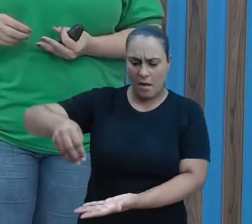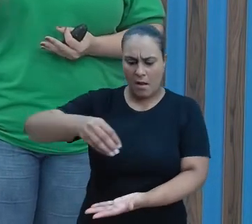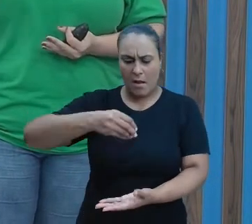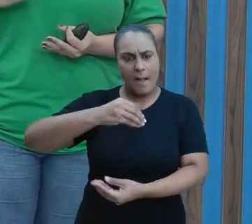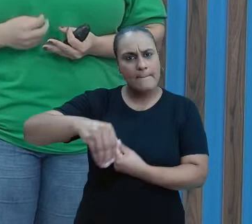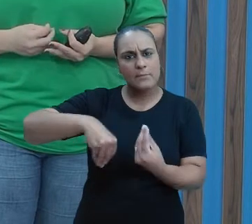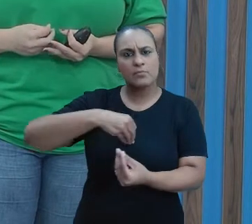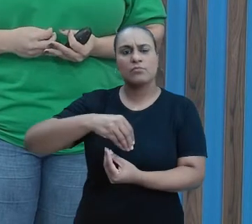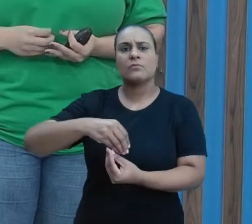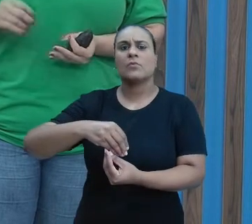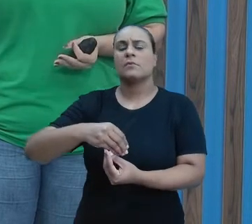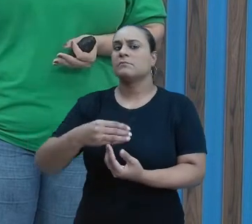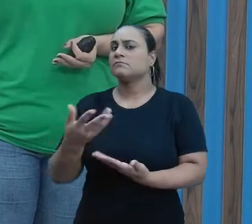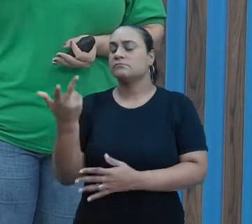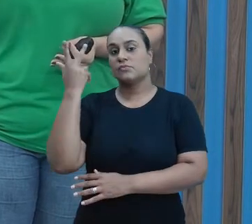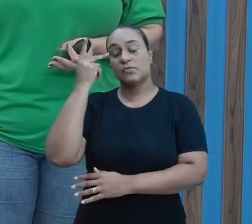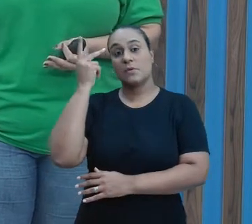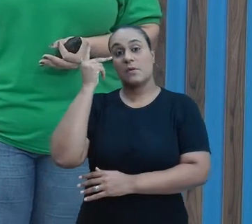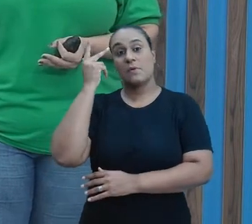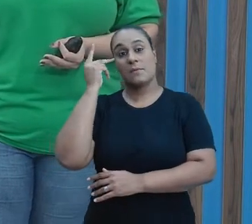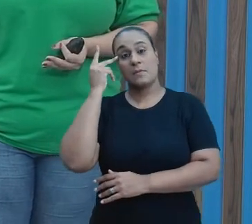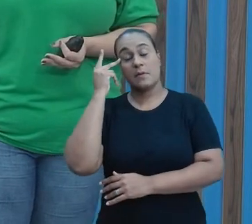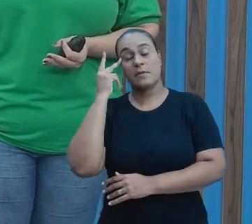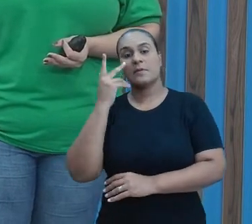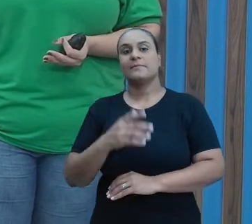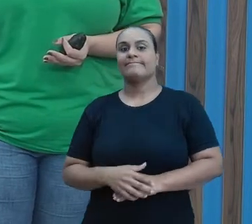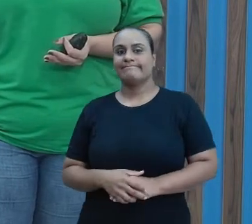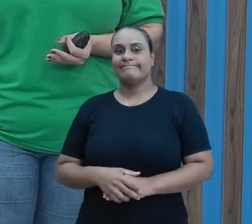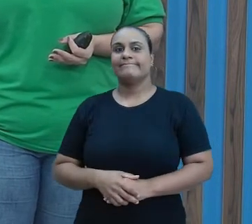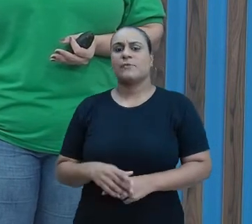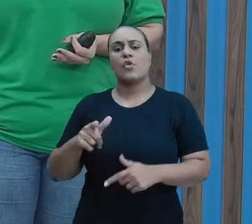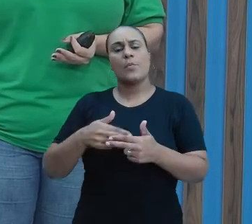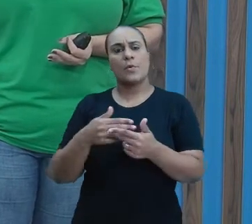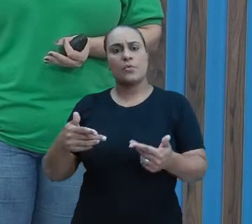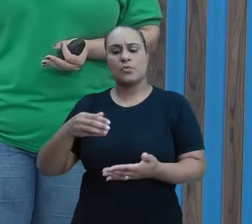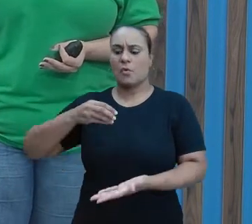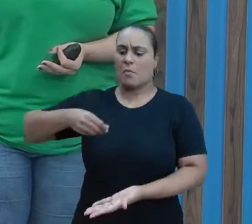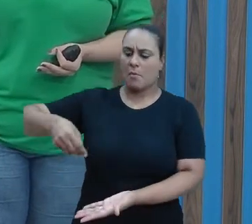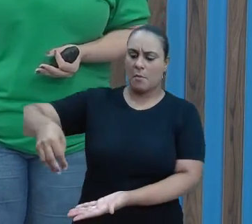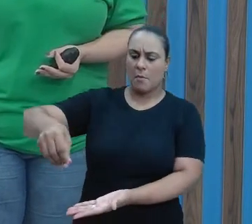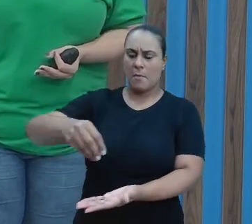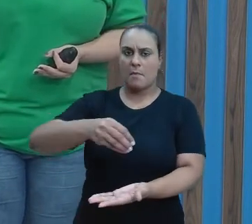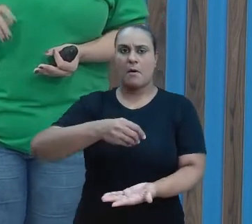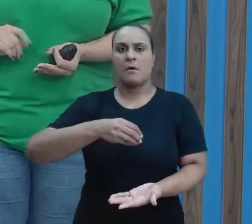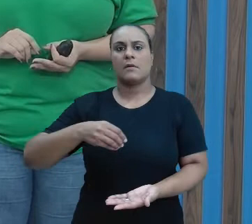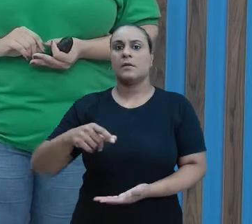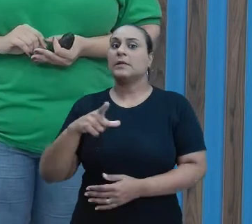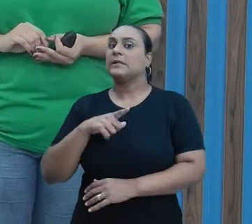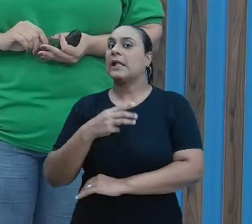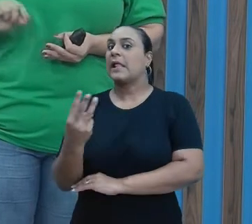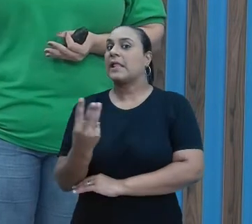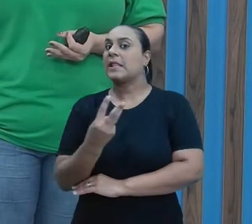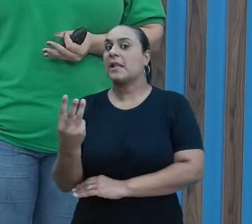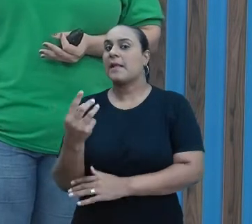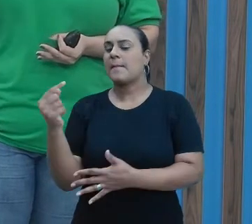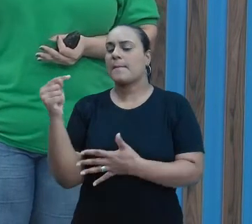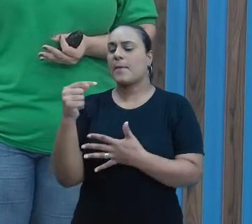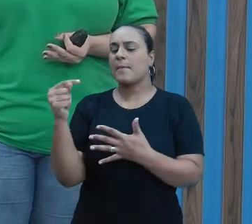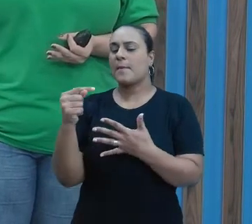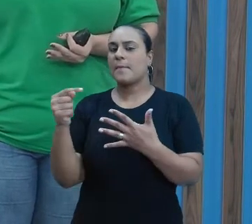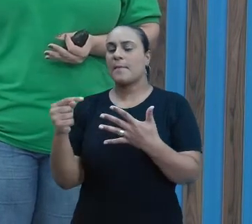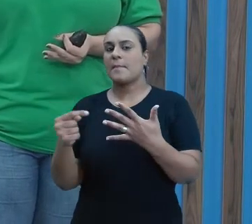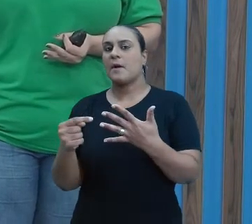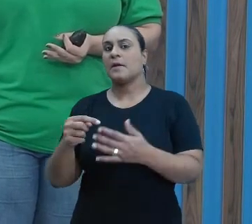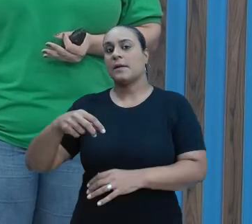mas geralmente, na maior parte dos fertilizantes, existem 3 elementos aí, tá?